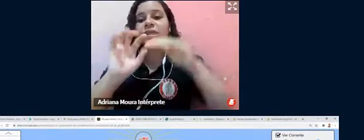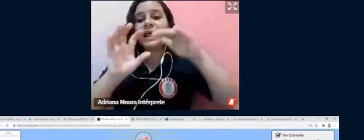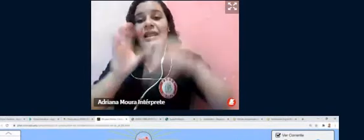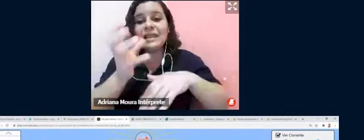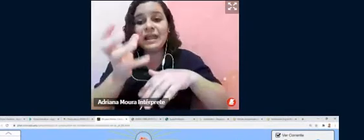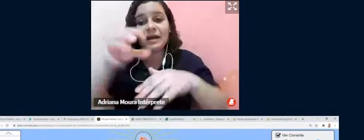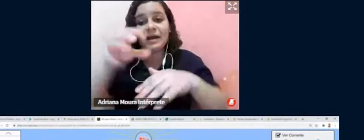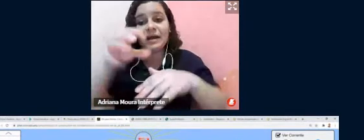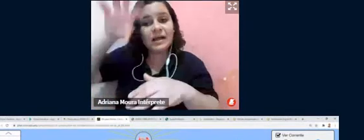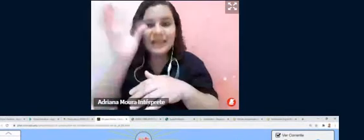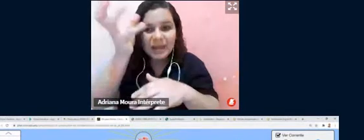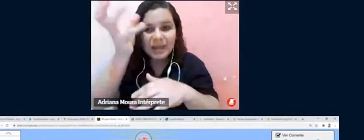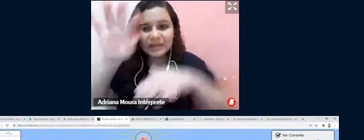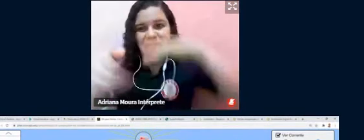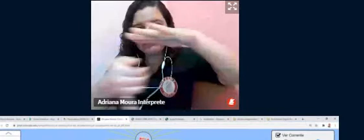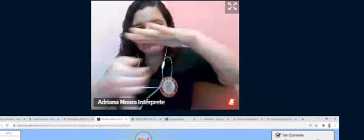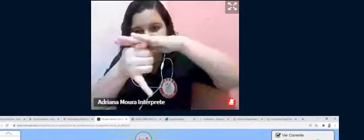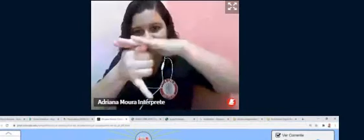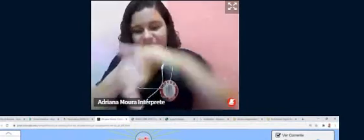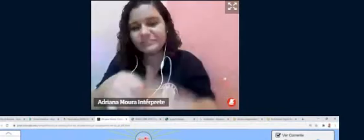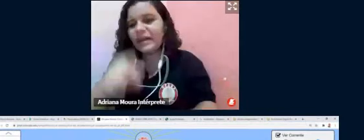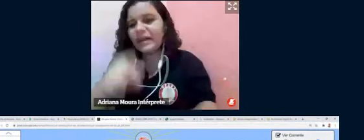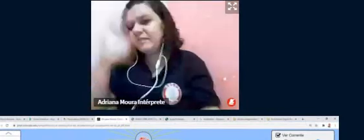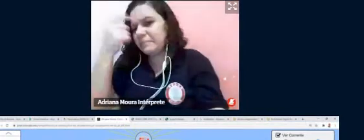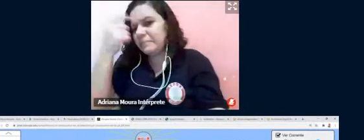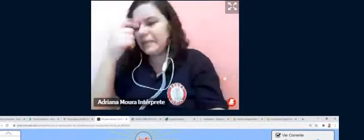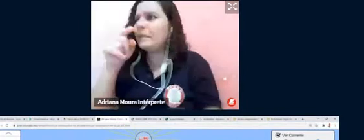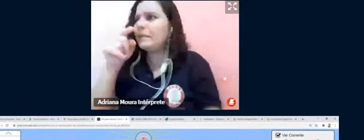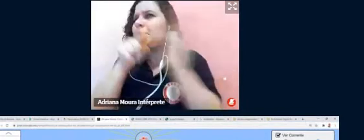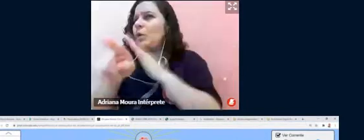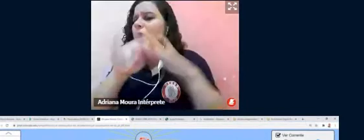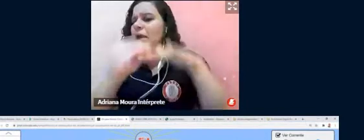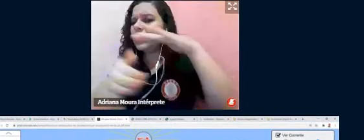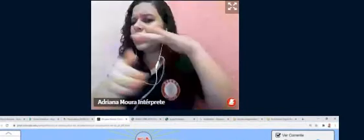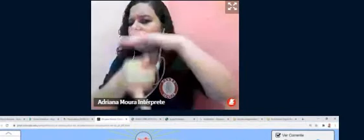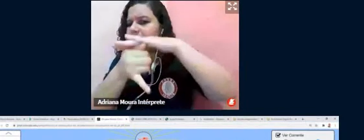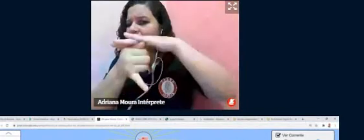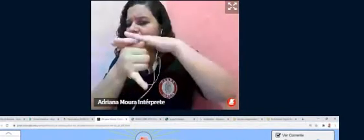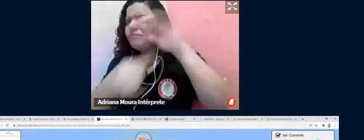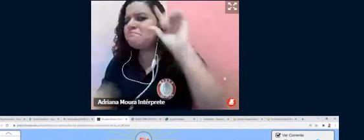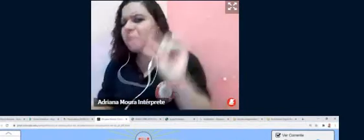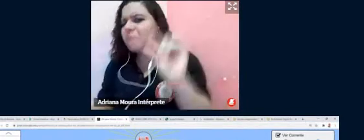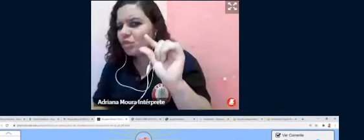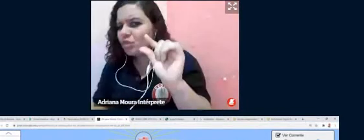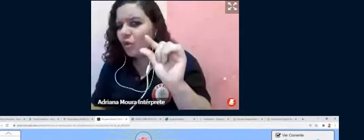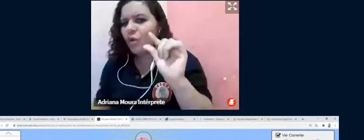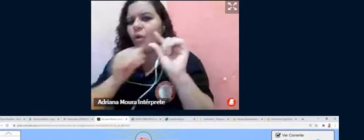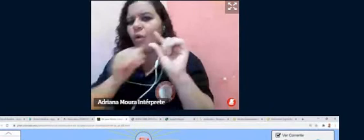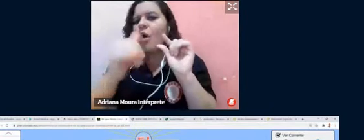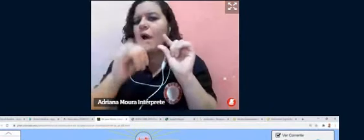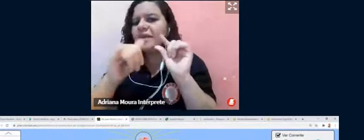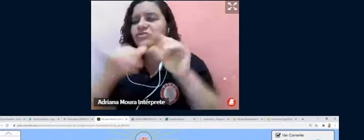baixo. Aí você pode se perguntar, por que que na parte de baixo está passando menos corrente do que na parte